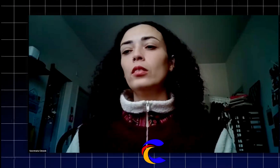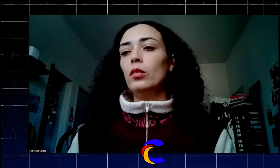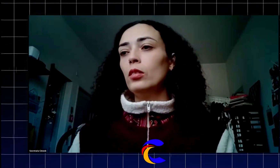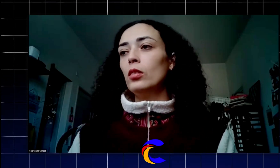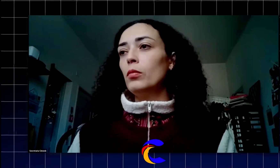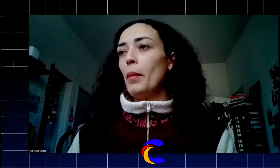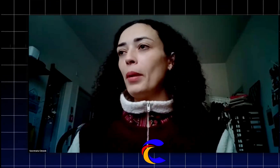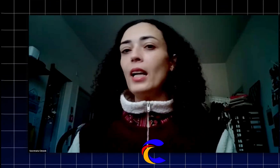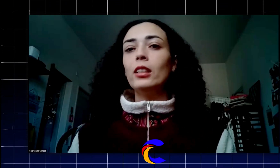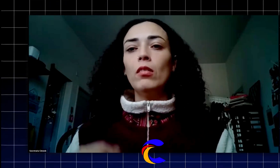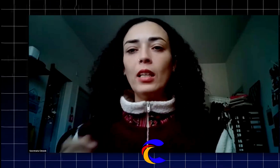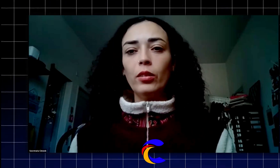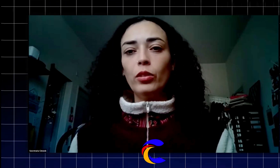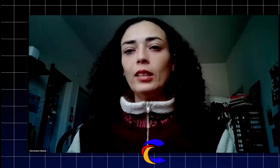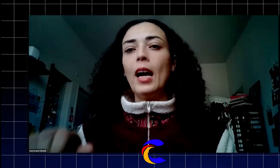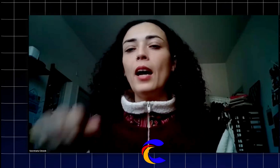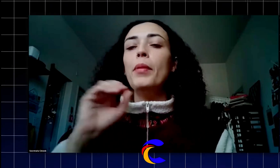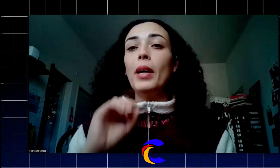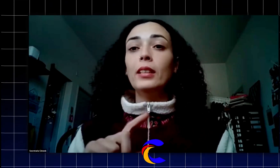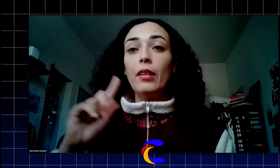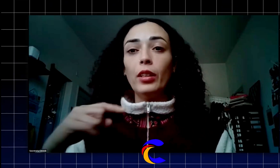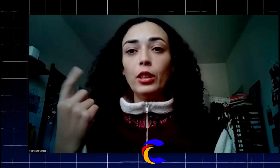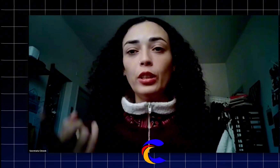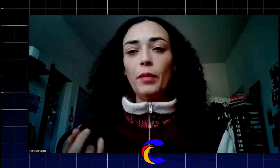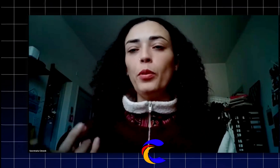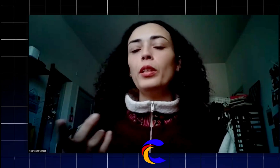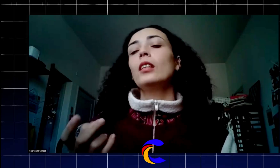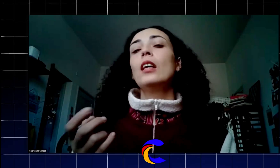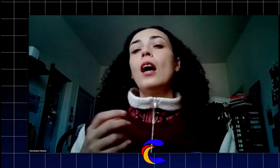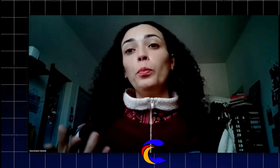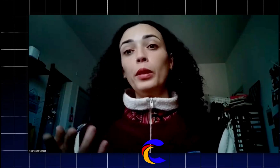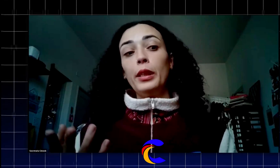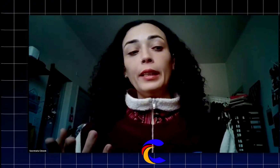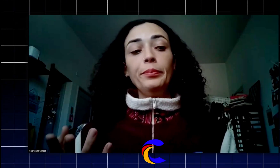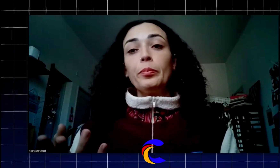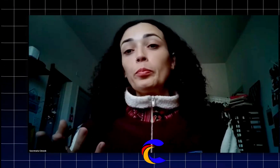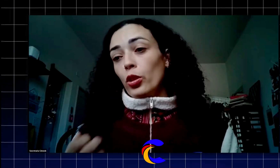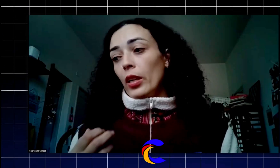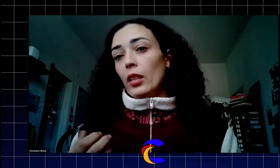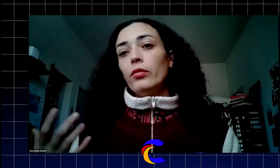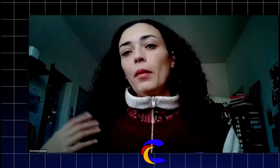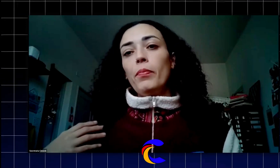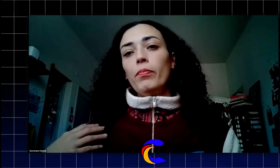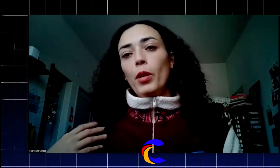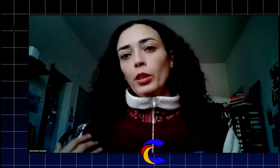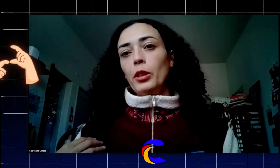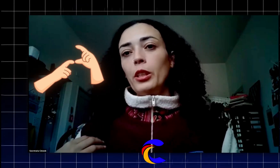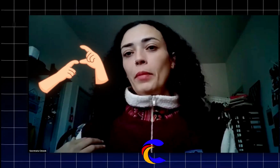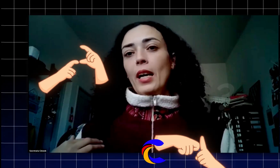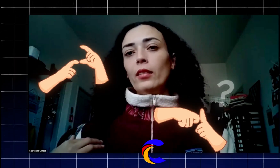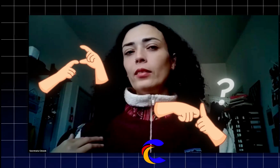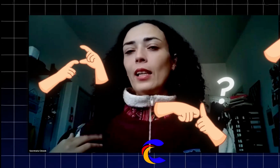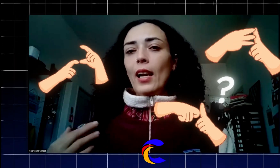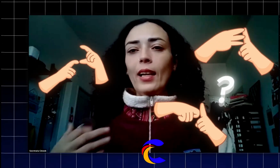alfabeto, uma prática, o Wellington já sabe, mas quem for assistir depois, acompanha. Caso de qualquer dúvida, pode